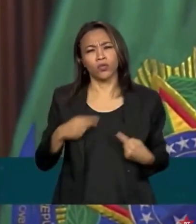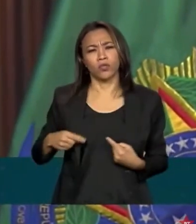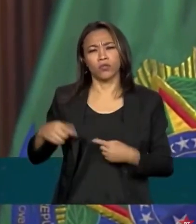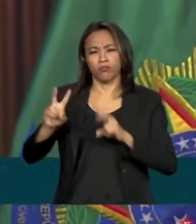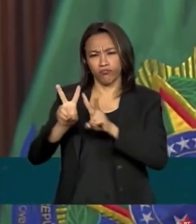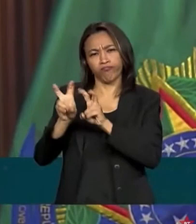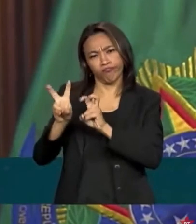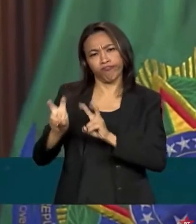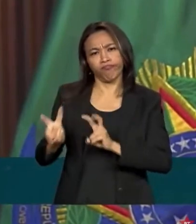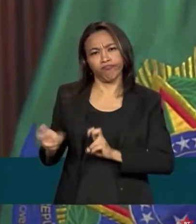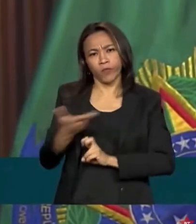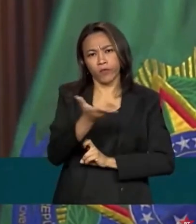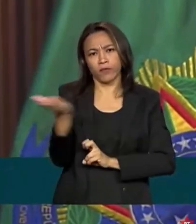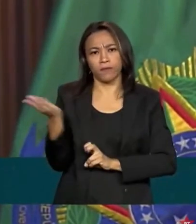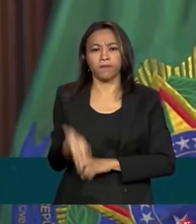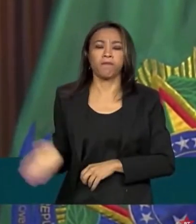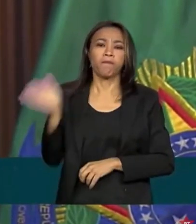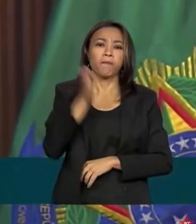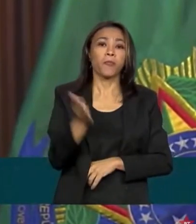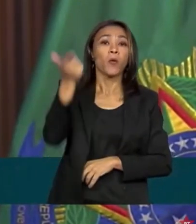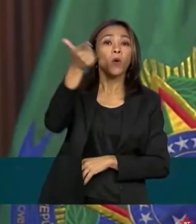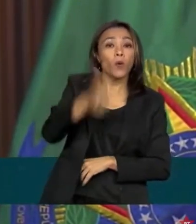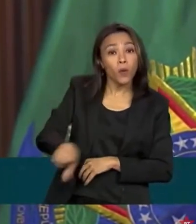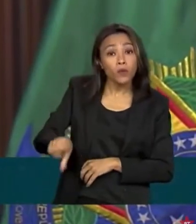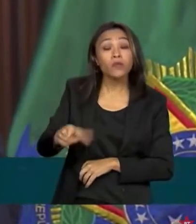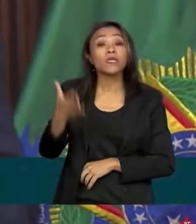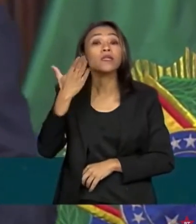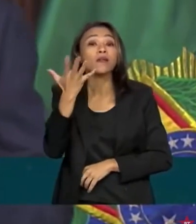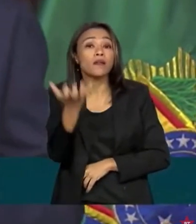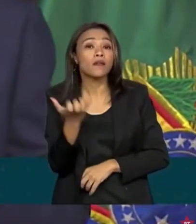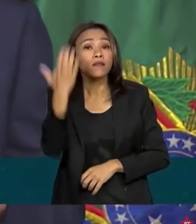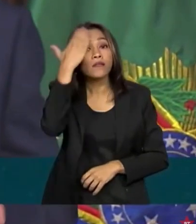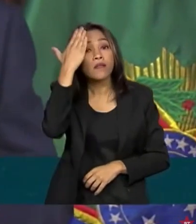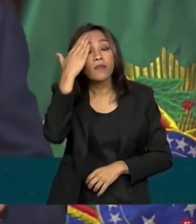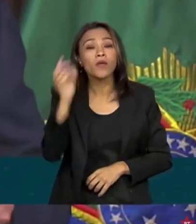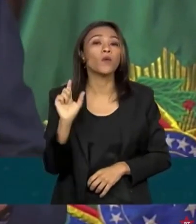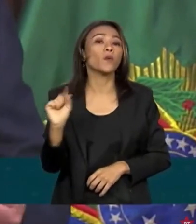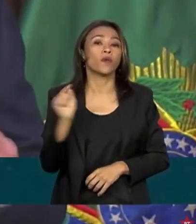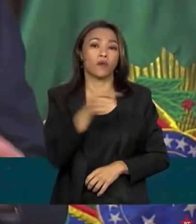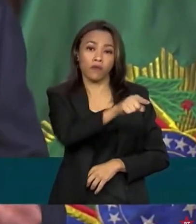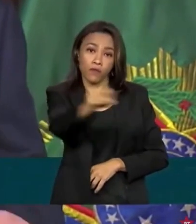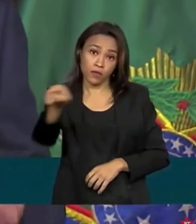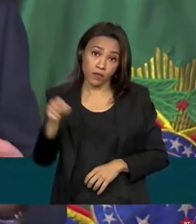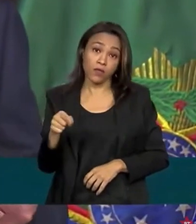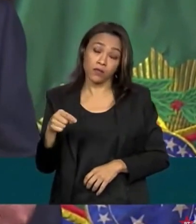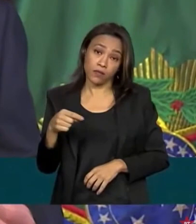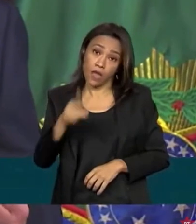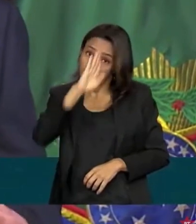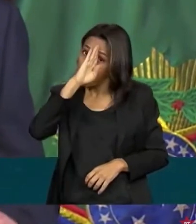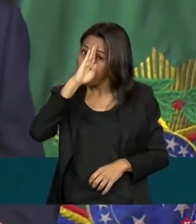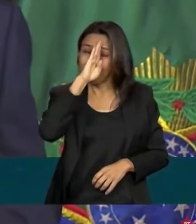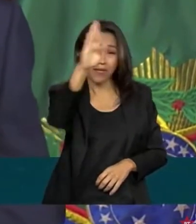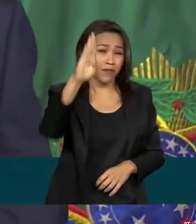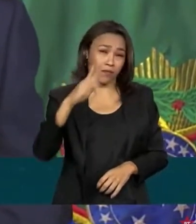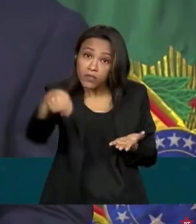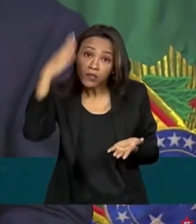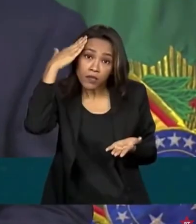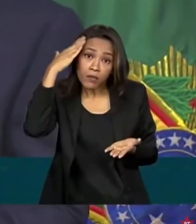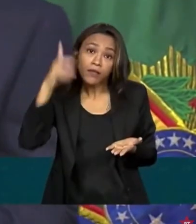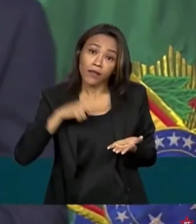vocês. A segunda coisa é que nós queremos ouvir quais são as coisas que vocês consideram prioritárias para os estados de